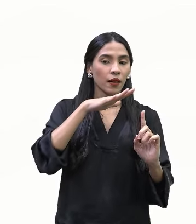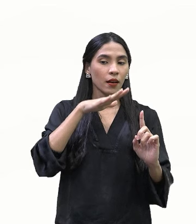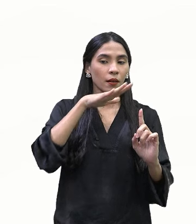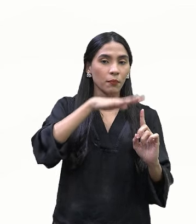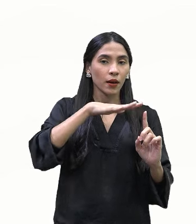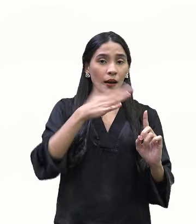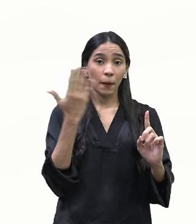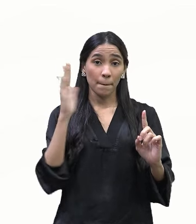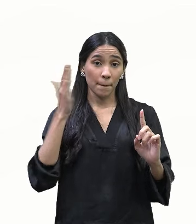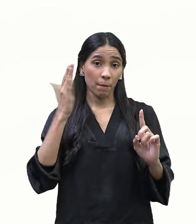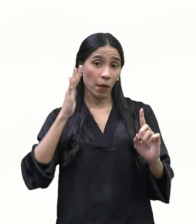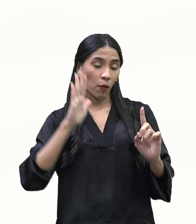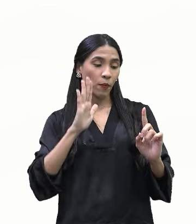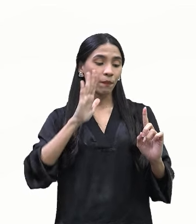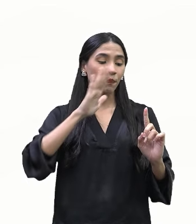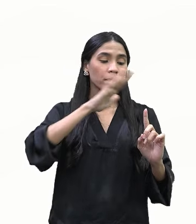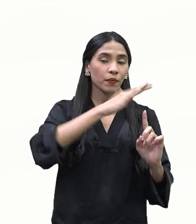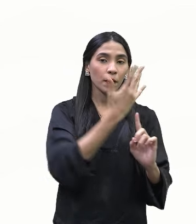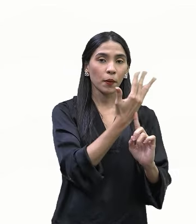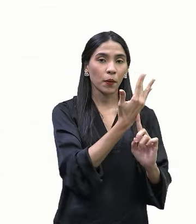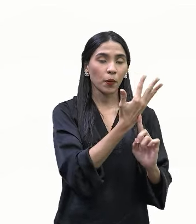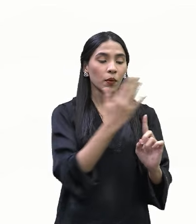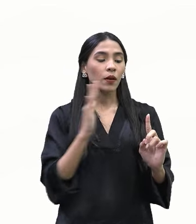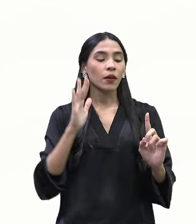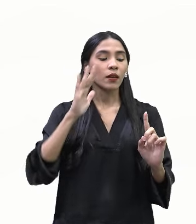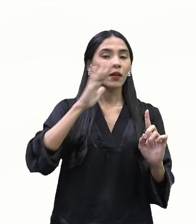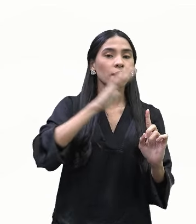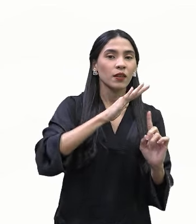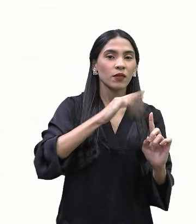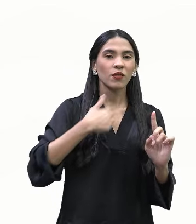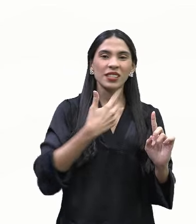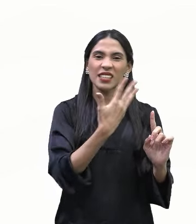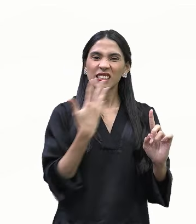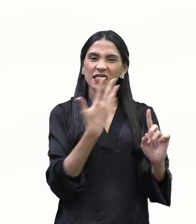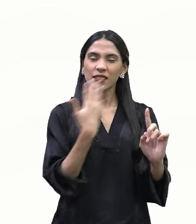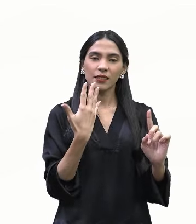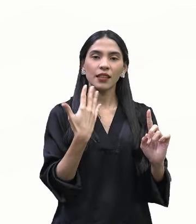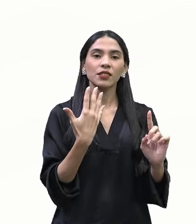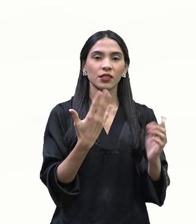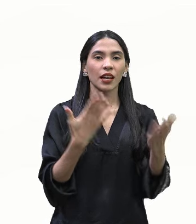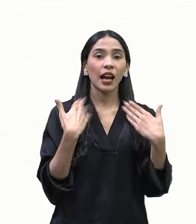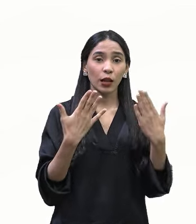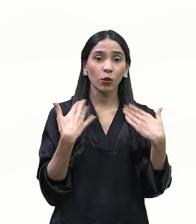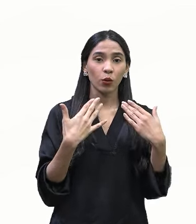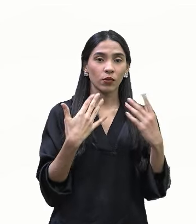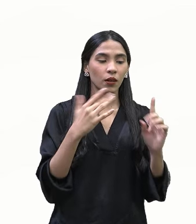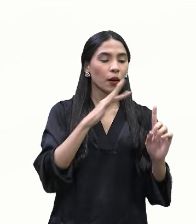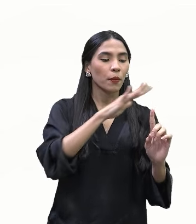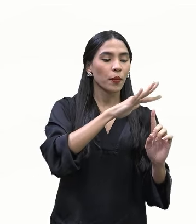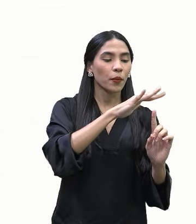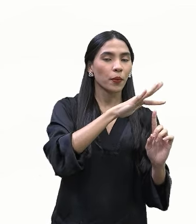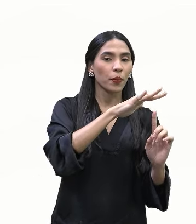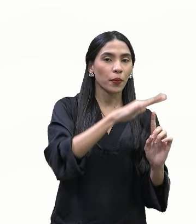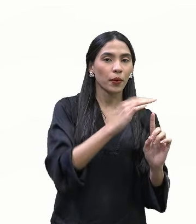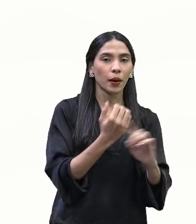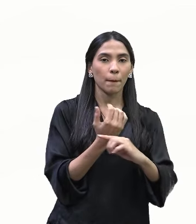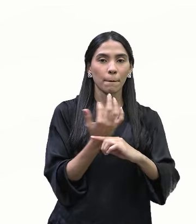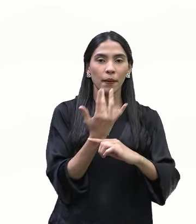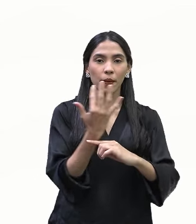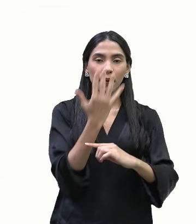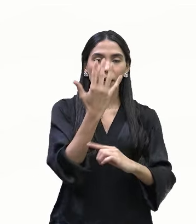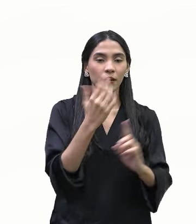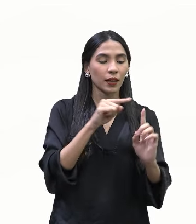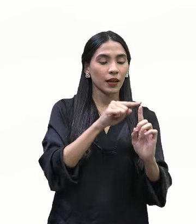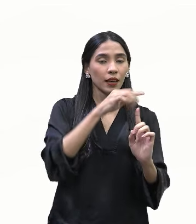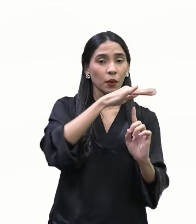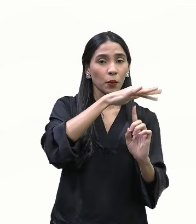dela, o que vai acontecer? Você vai sentir calor. Então esse calor está saindo da vela e